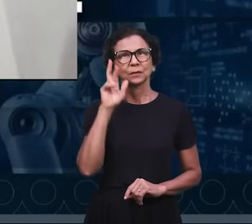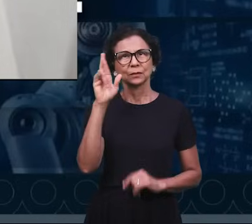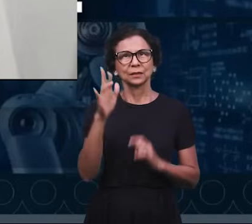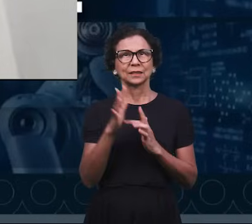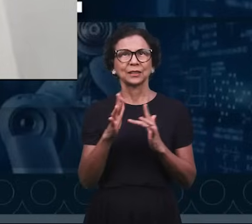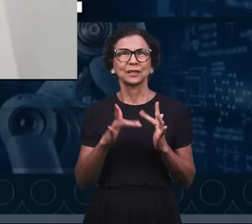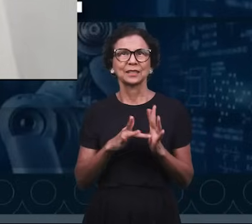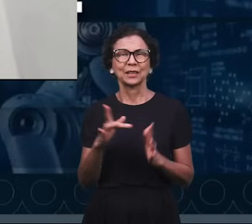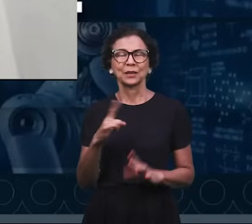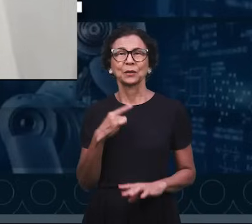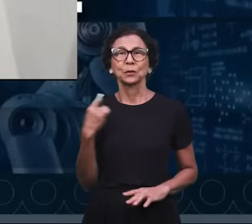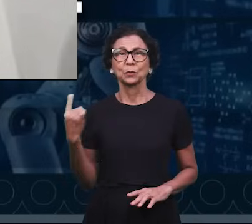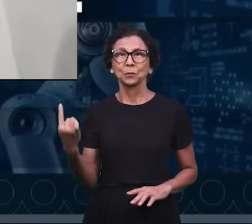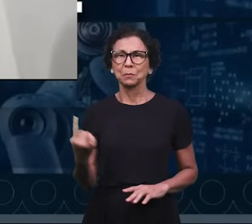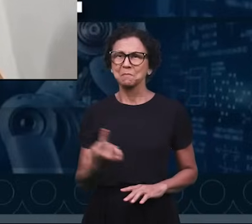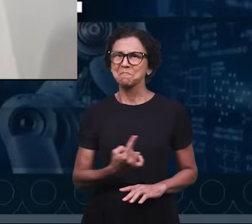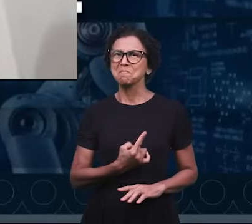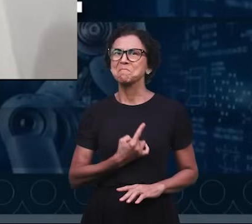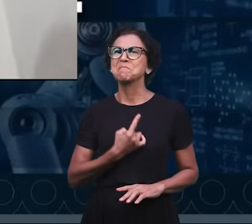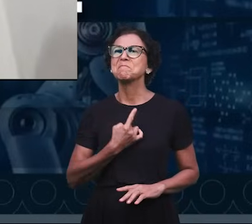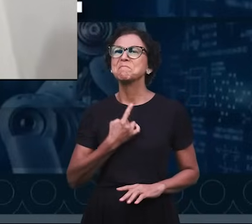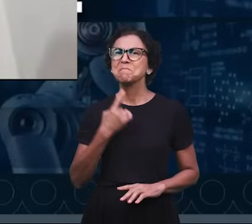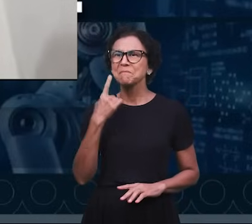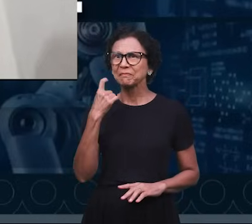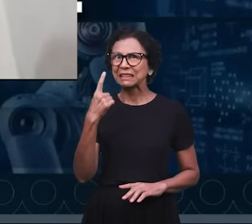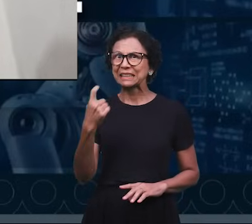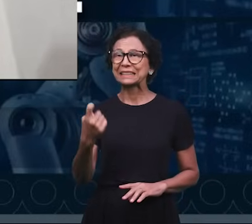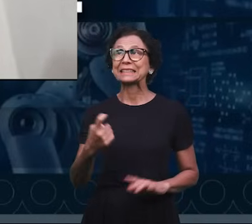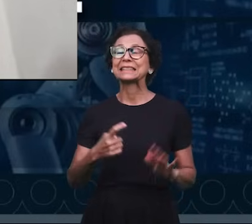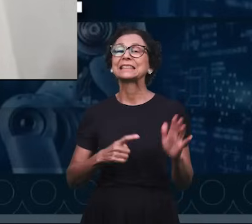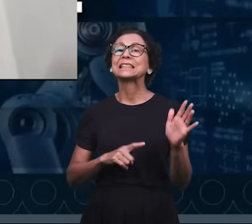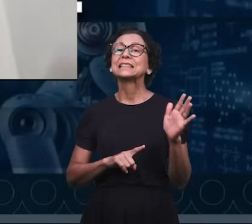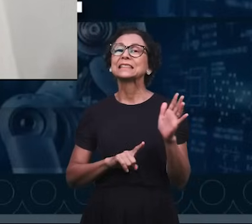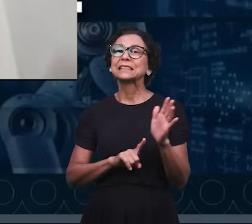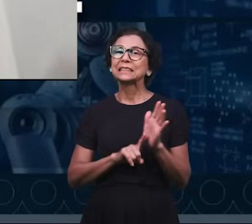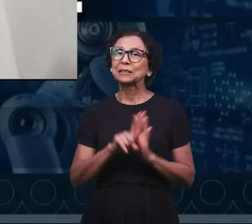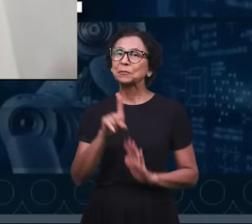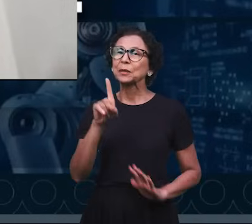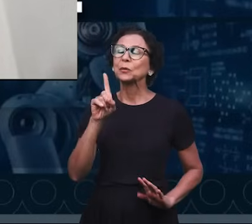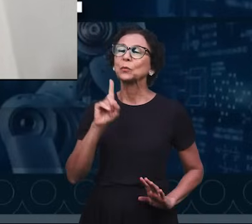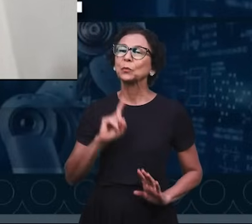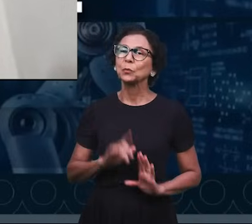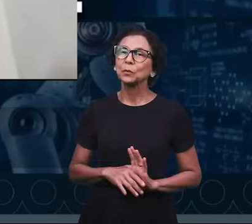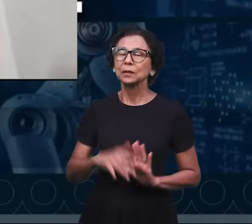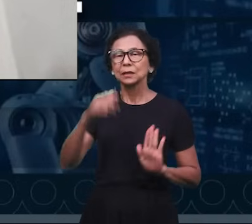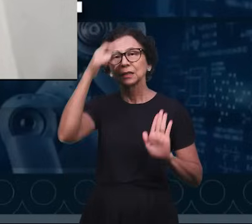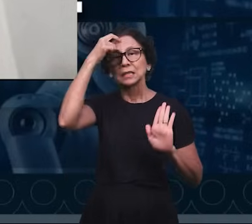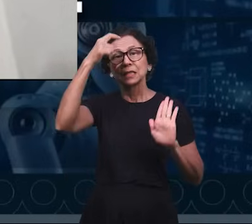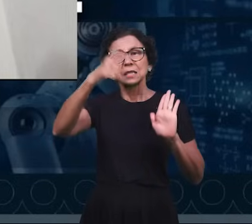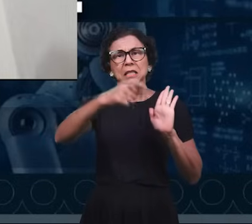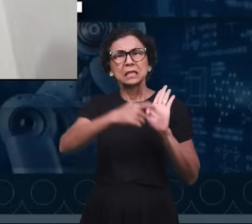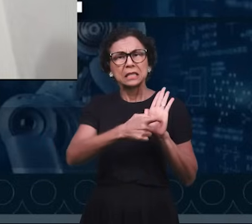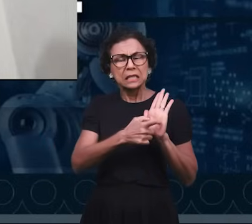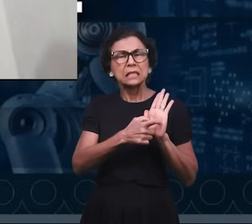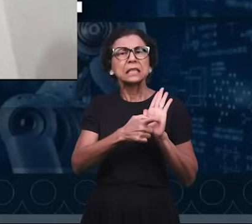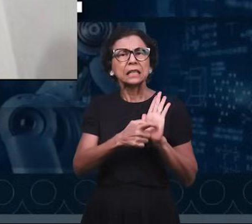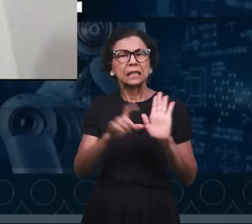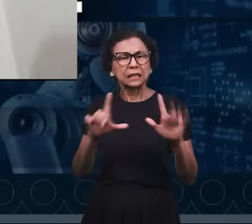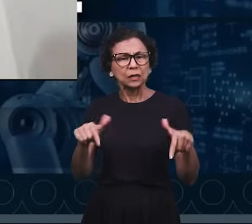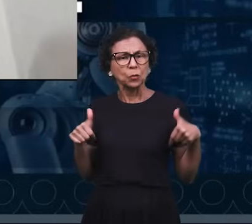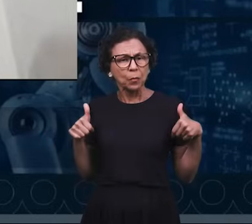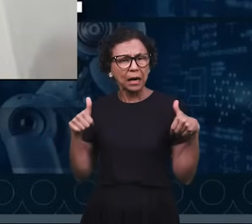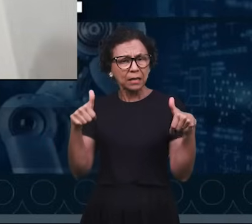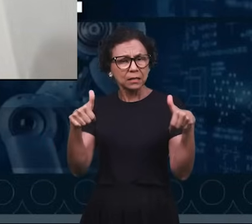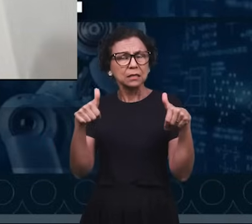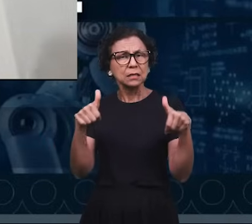paz do Senhor Jesus a todos os irmãos. Essa é uma pergunta muito interessante, porque a inteligência artificial ela tem um poder